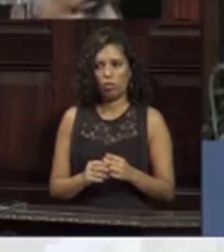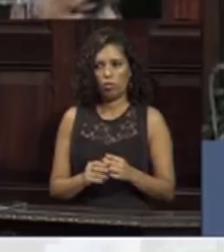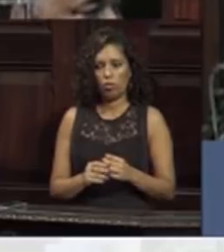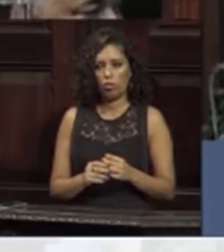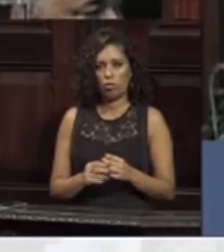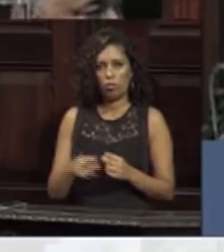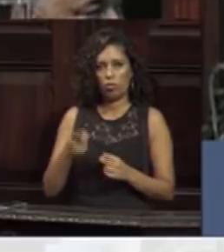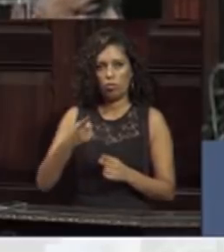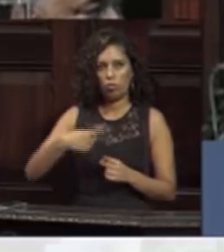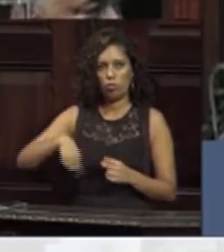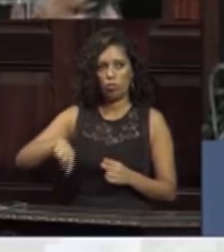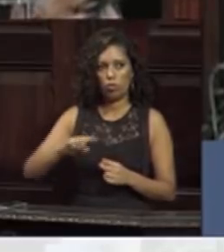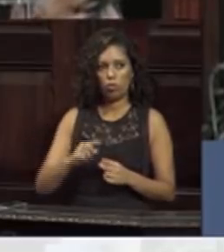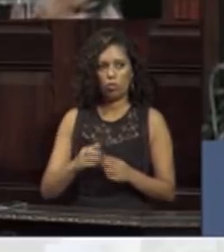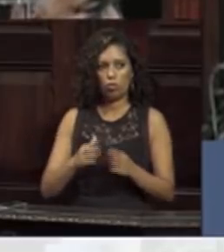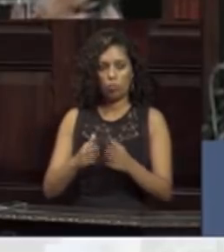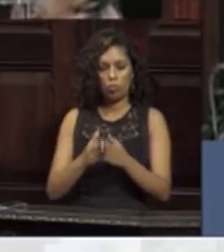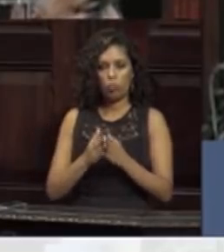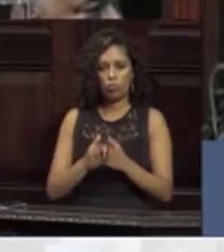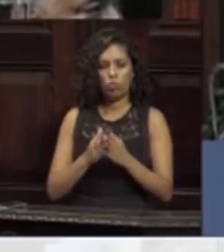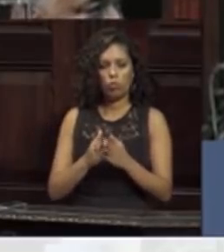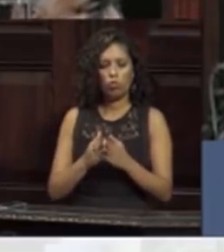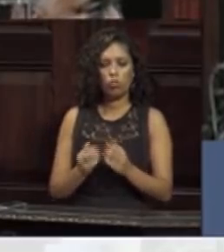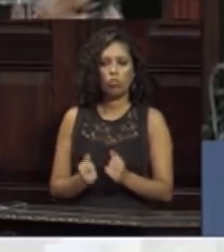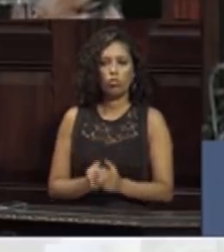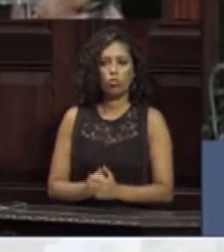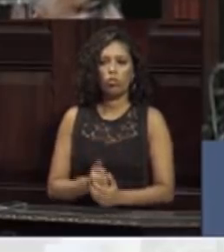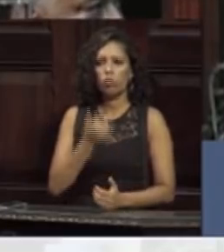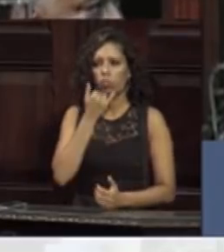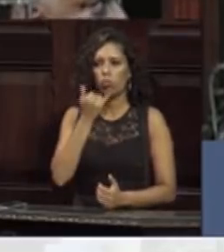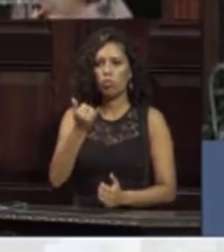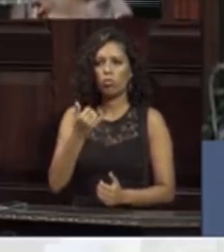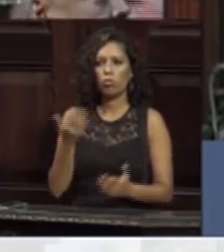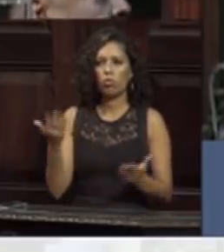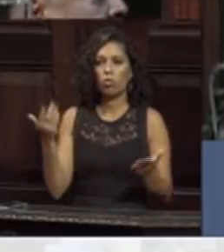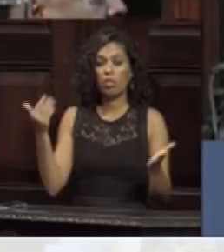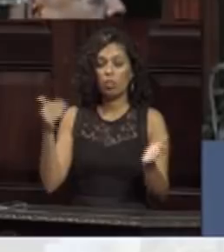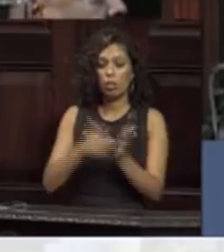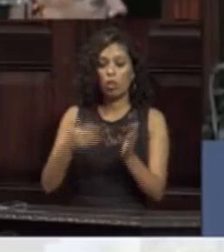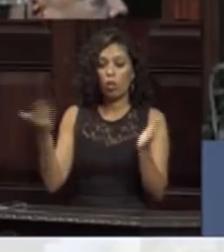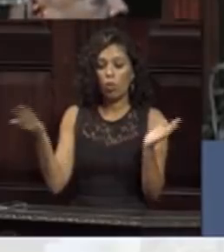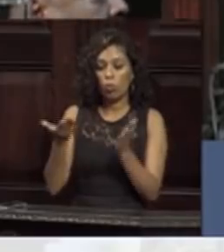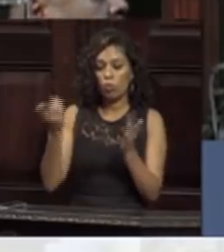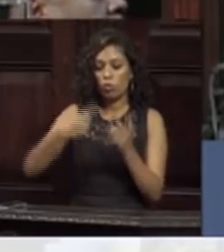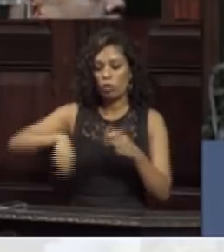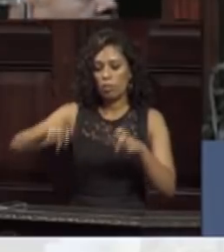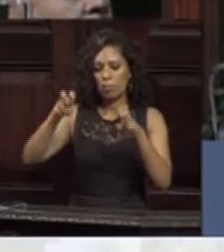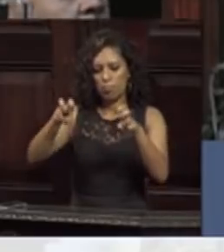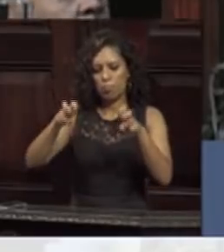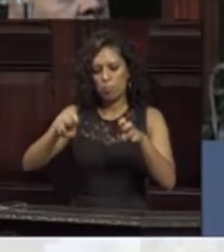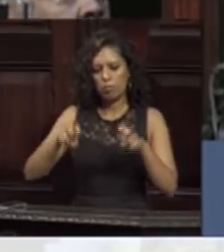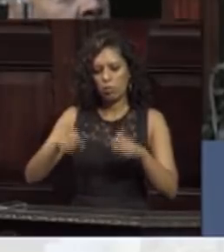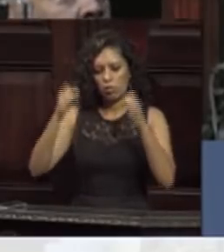pedindo escusas aqui a tia Beatriz, tá? Então, ainda hoje vamos sentar para falar o final da